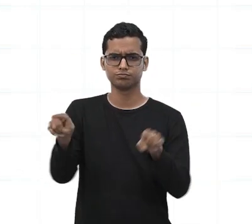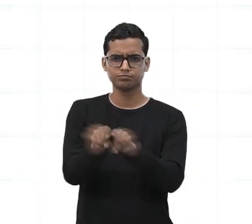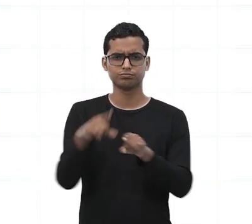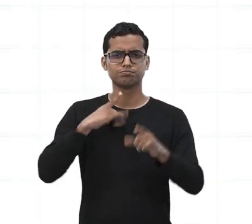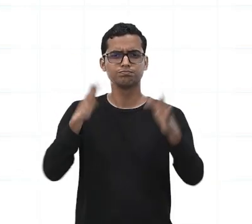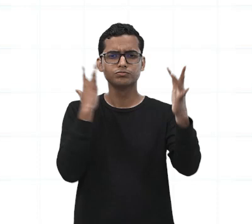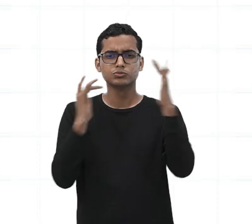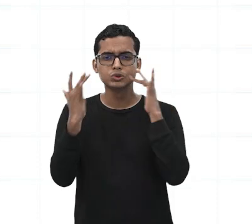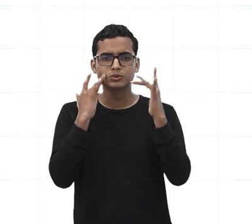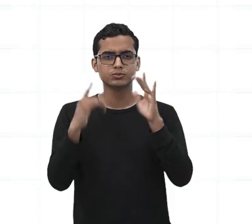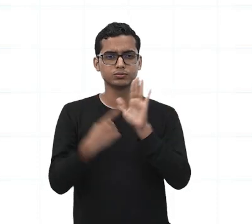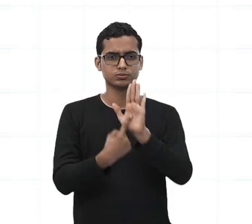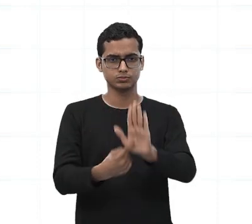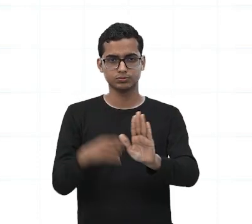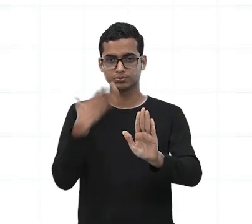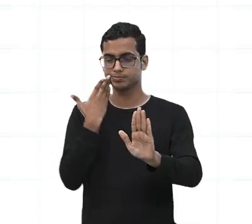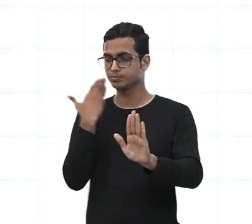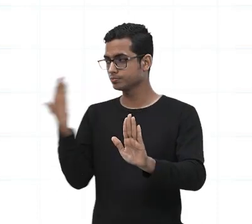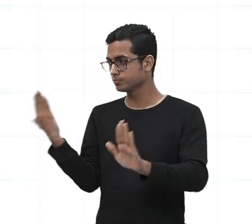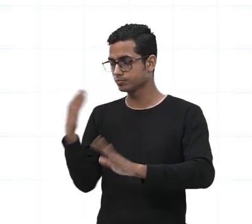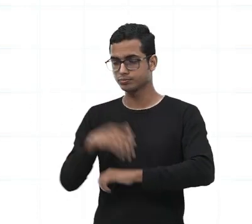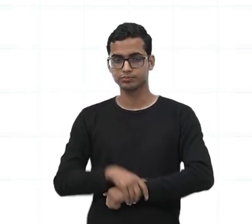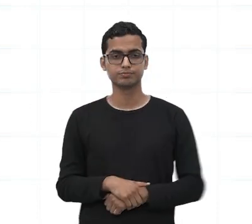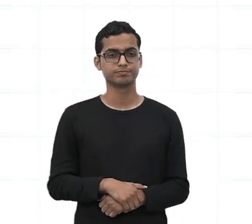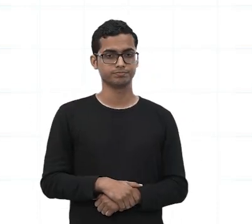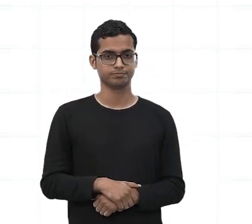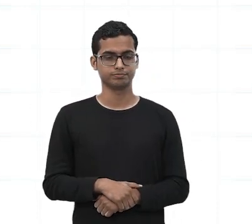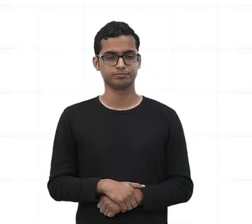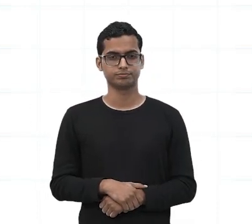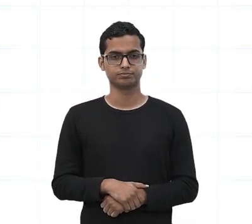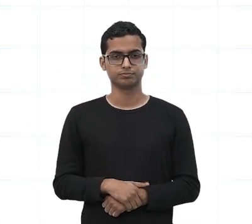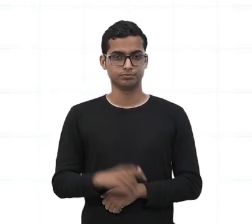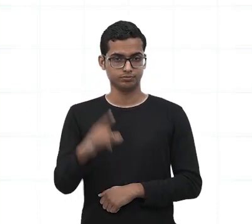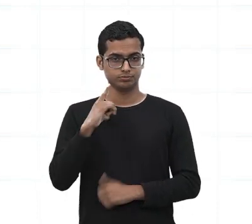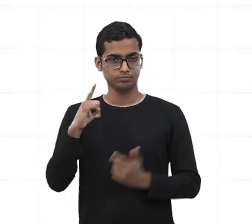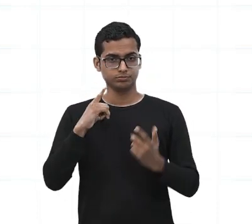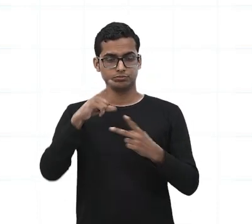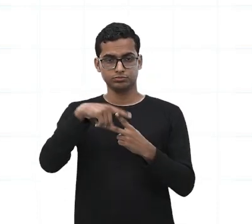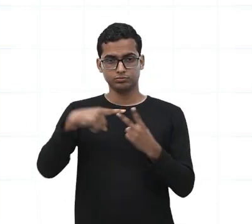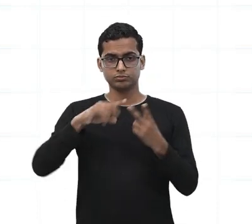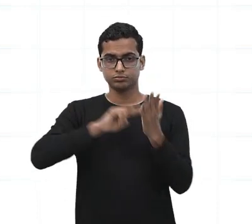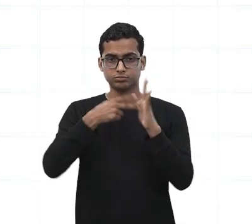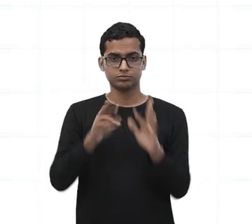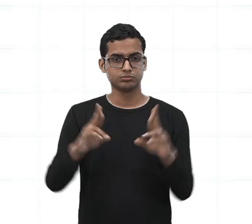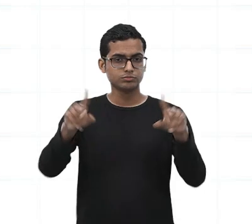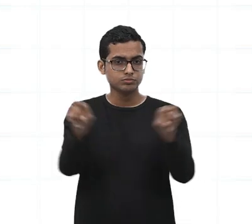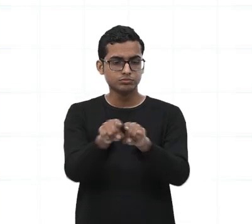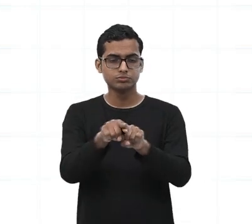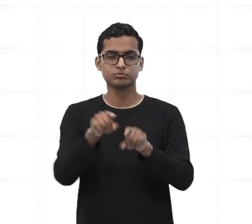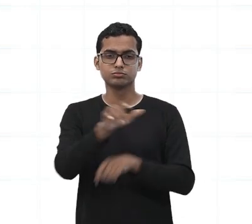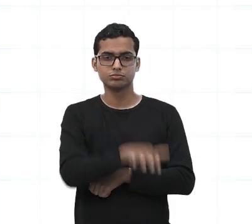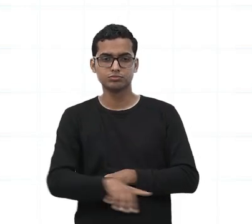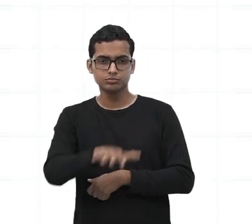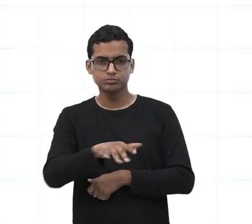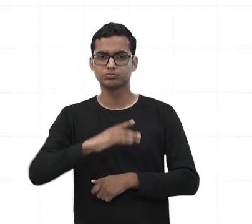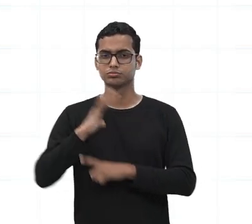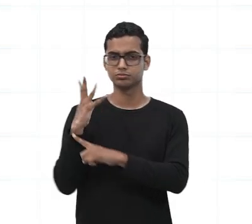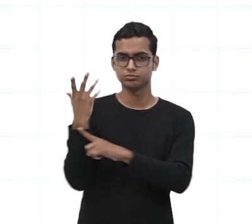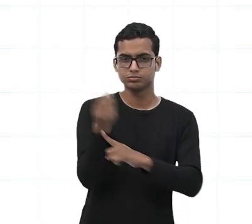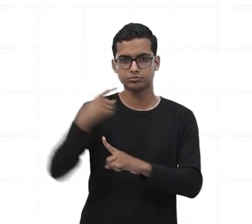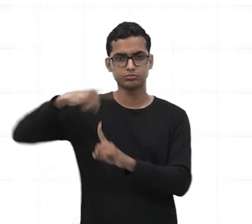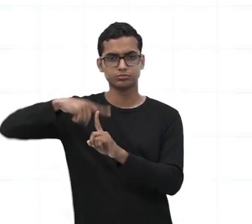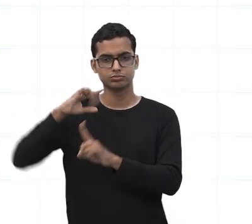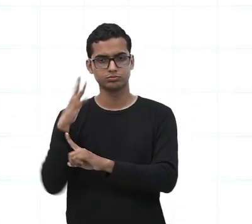palavra teatro remete a dois significados diferentes. A um gênero da arte